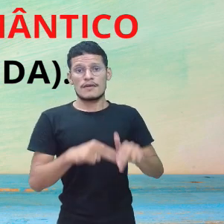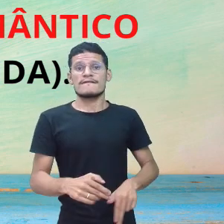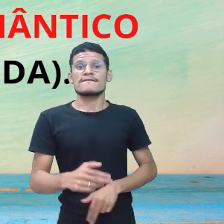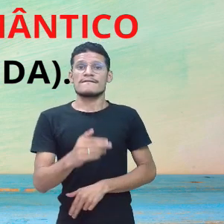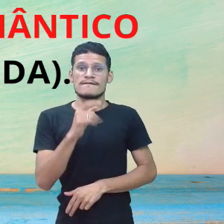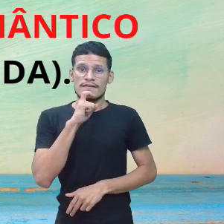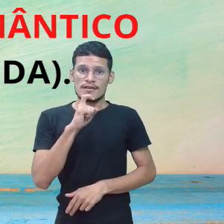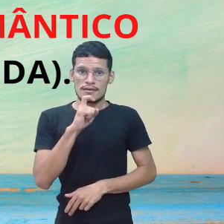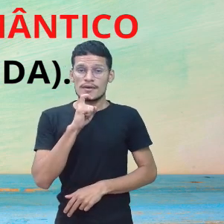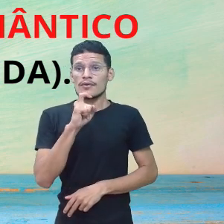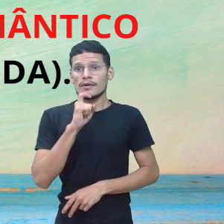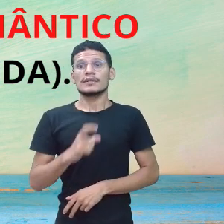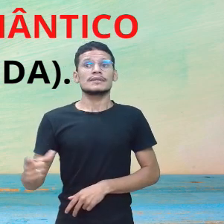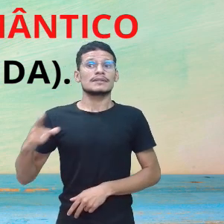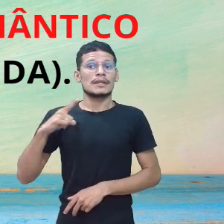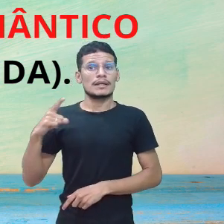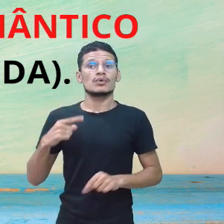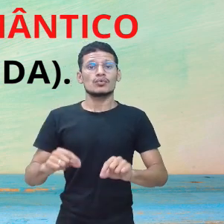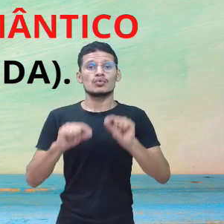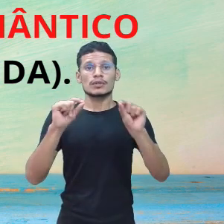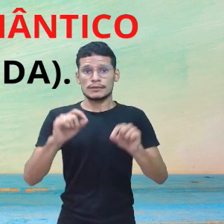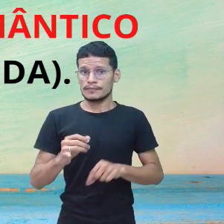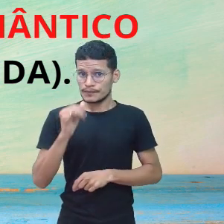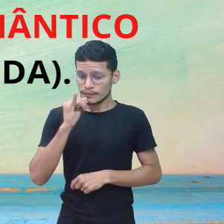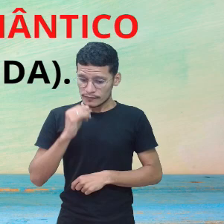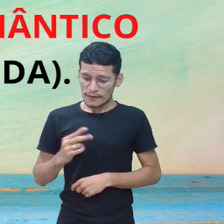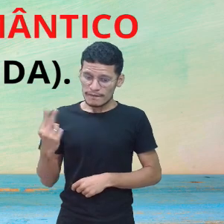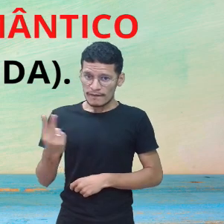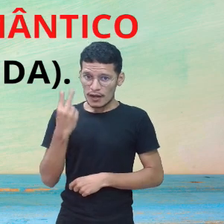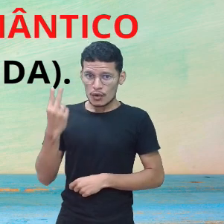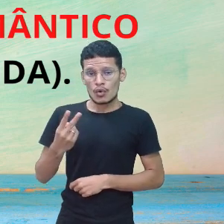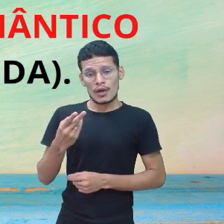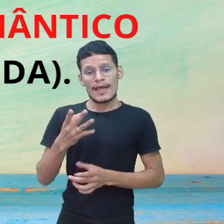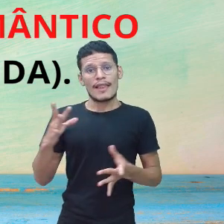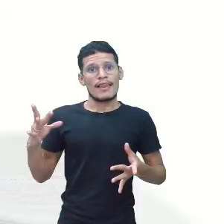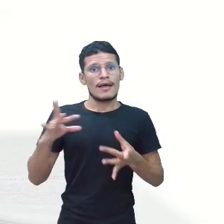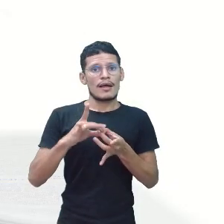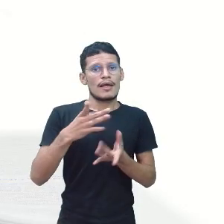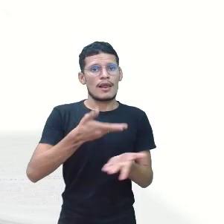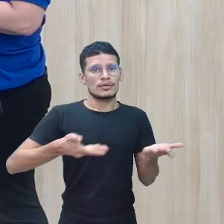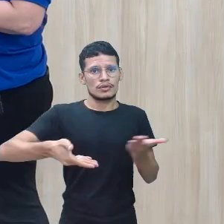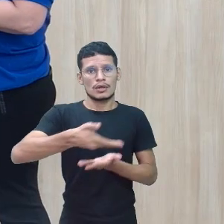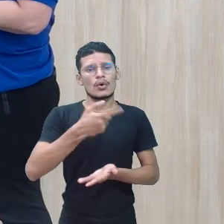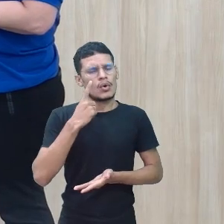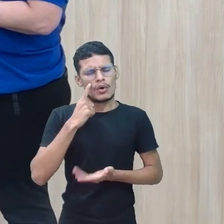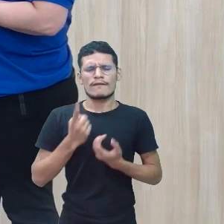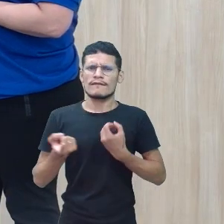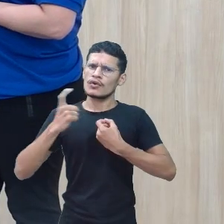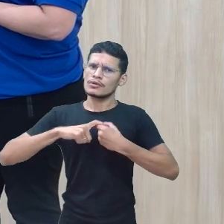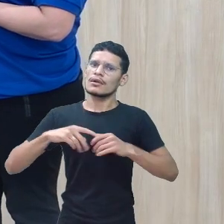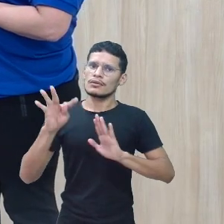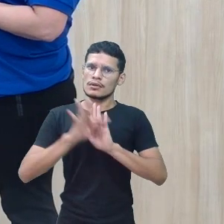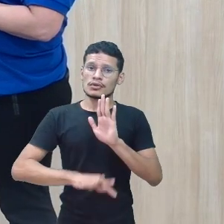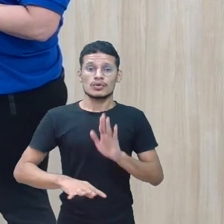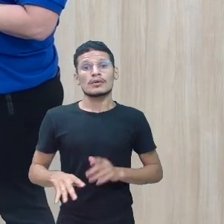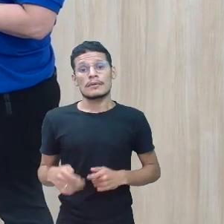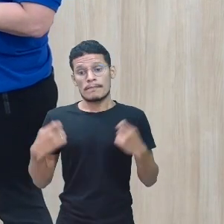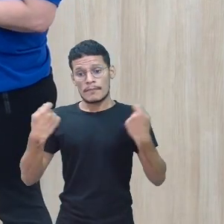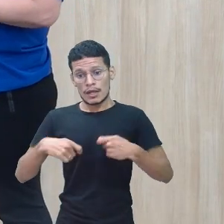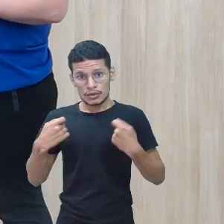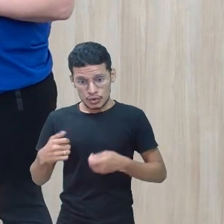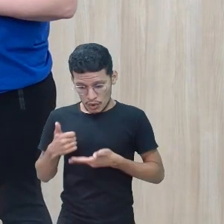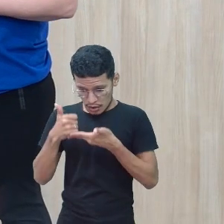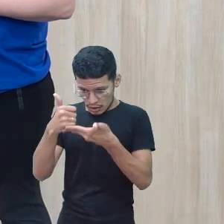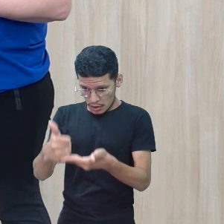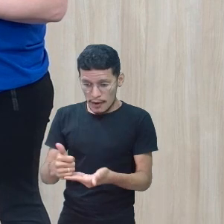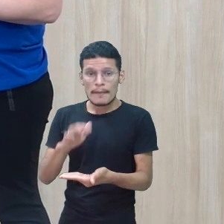nós temos, né? Tem valor semântico relacional. Vamos voltar lá no exemplo. Precisou de